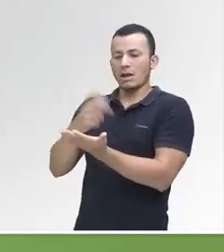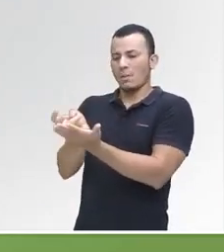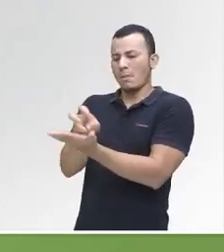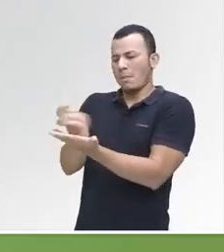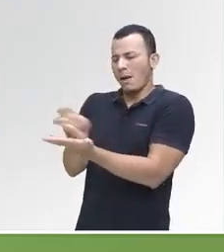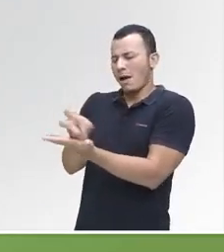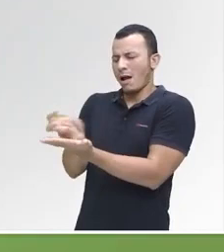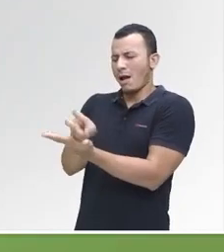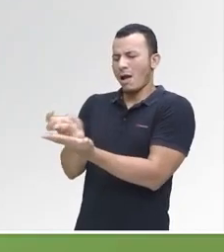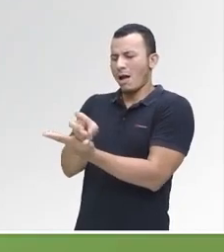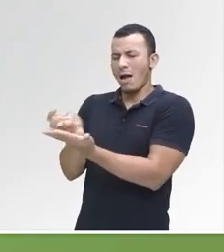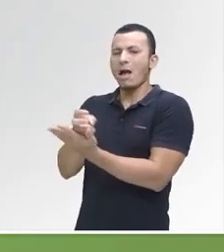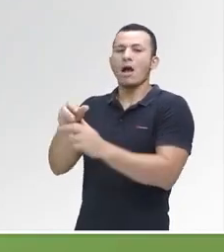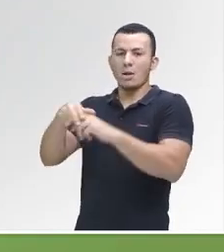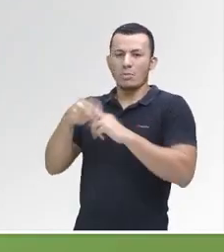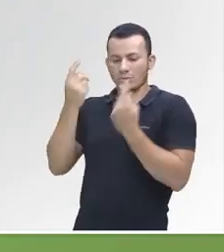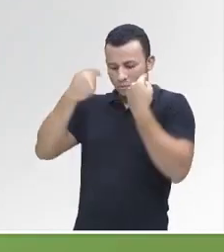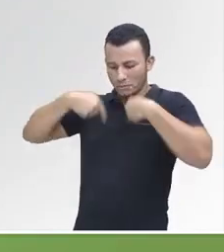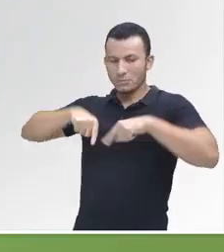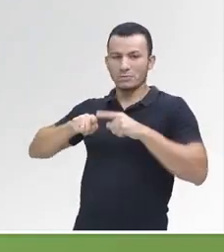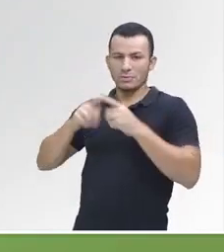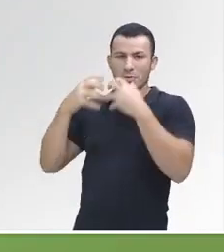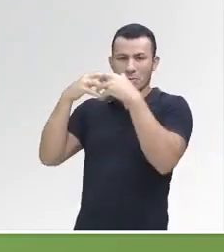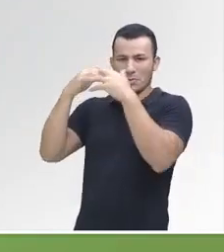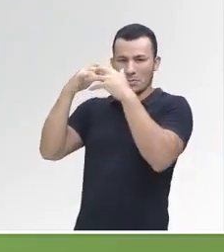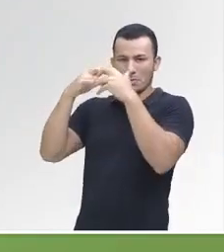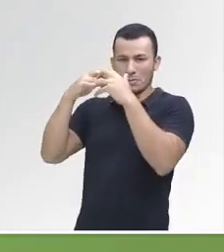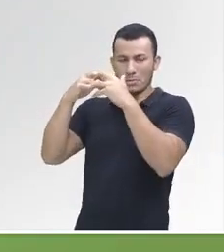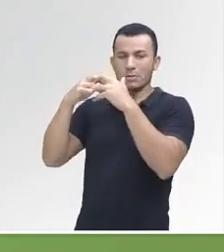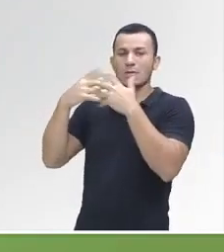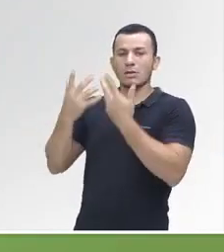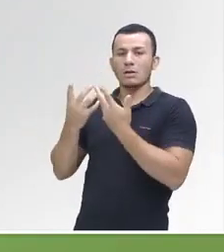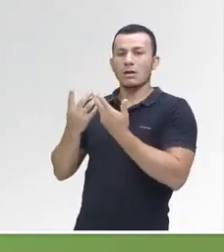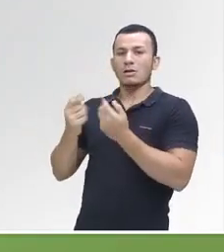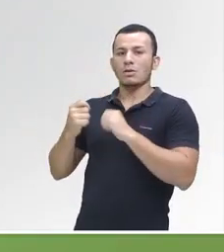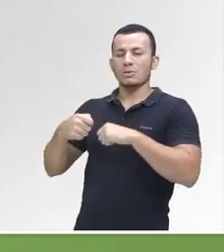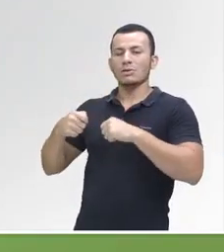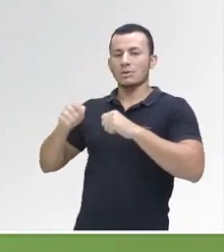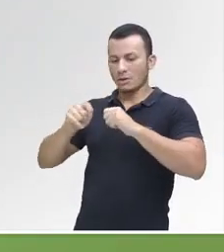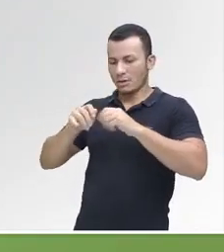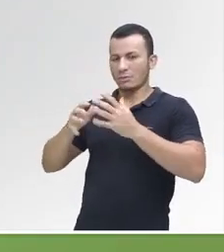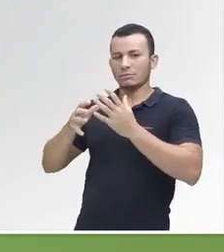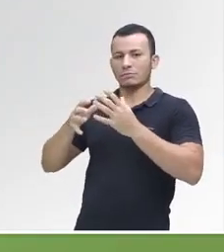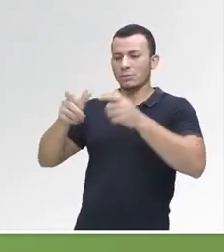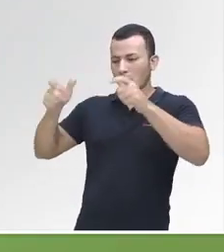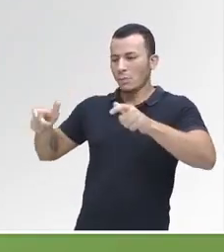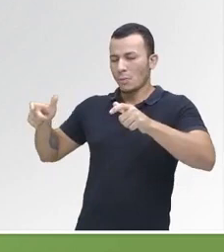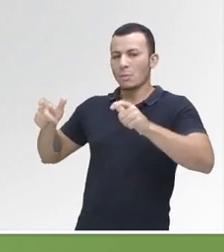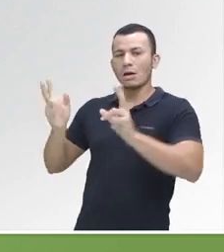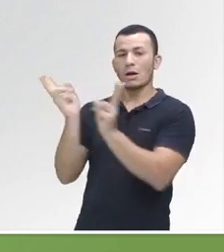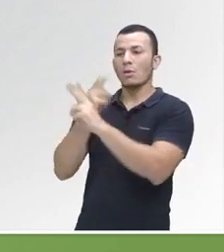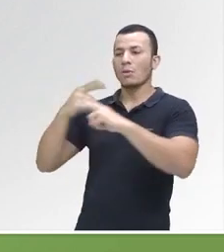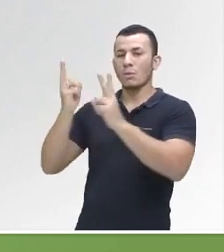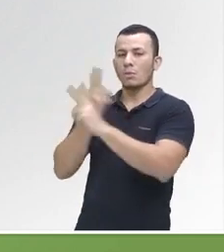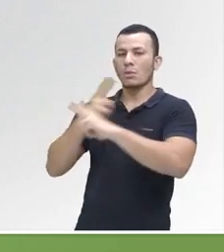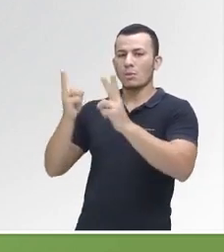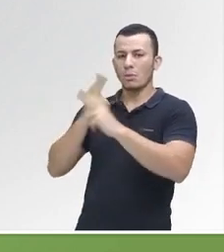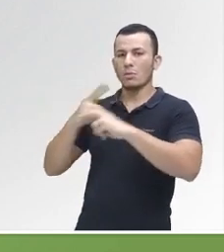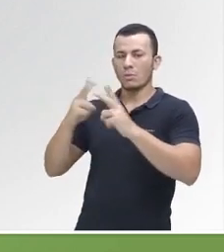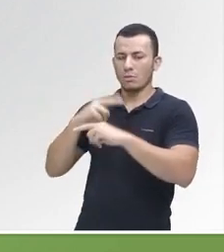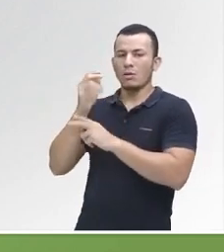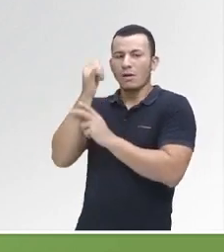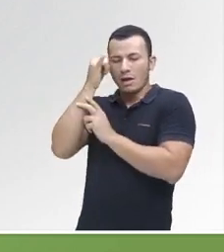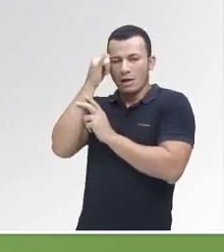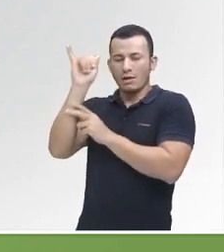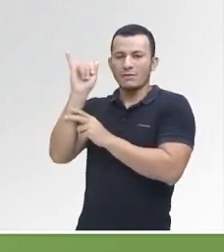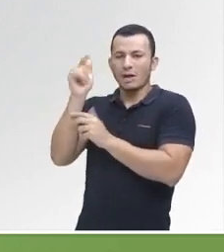do sistema nervoso que é afetado, é necessário que ela fique num lugar aberto, né, para não sofrer outros